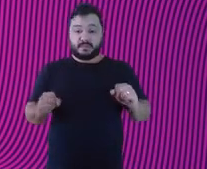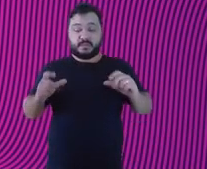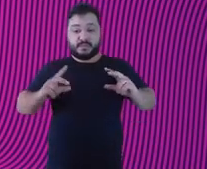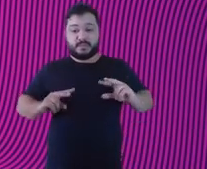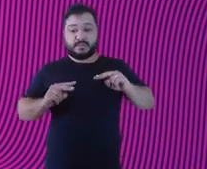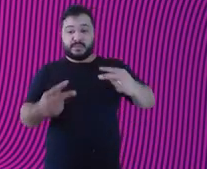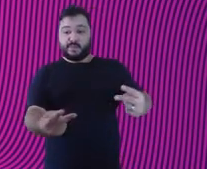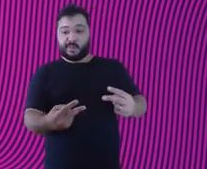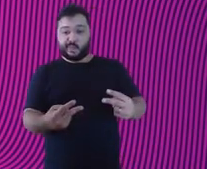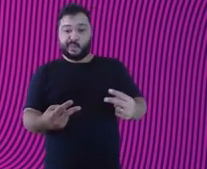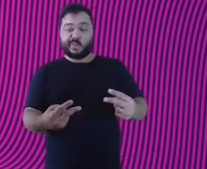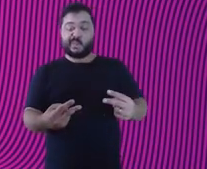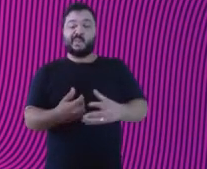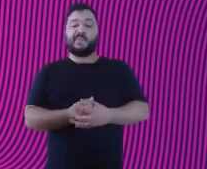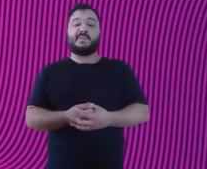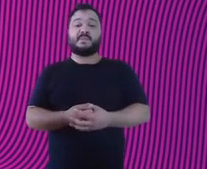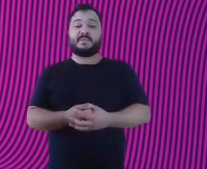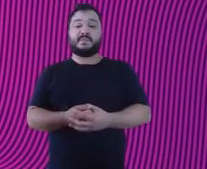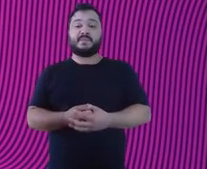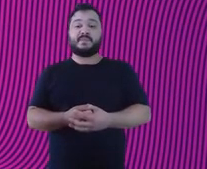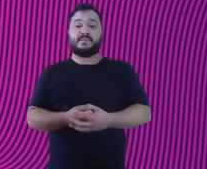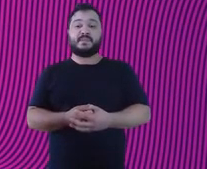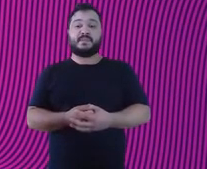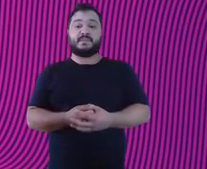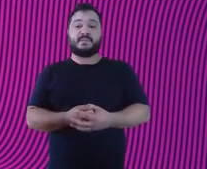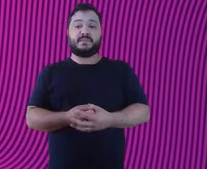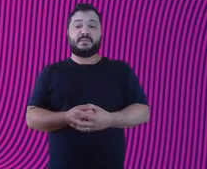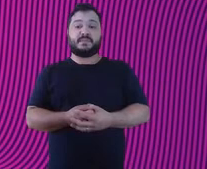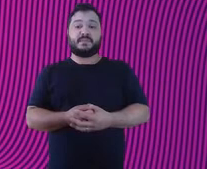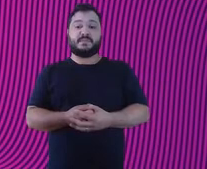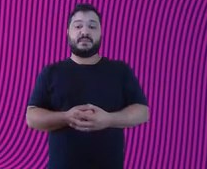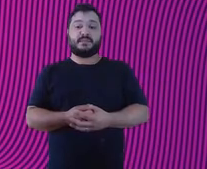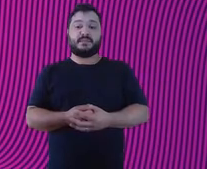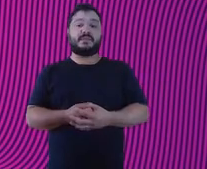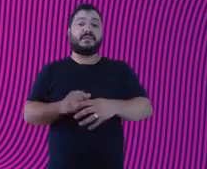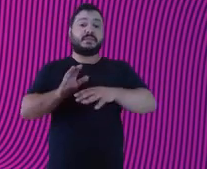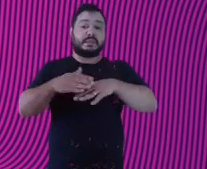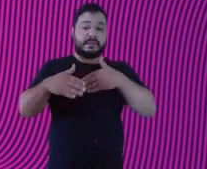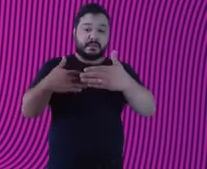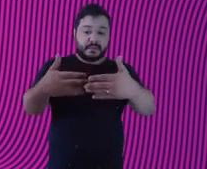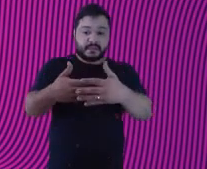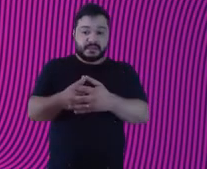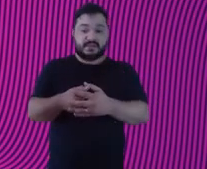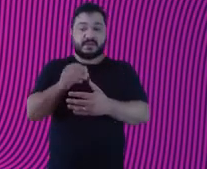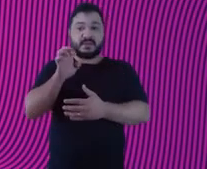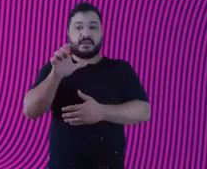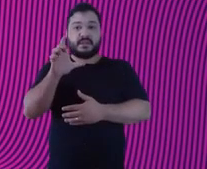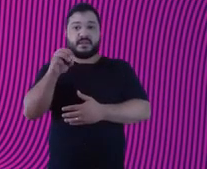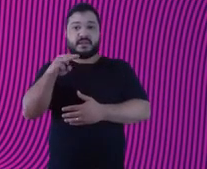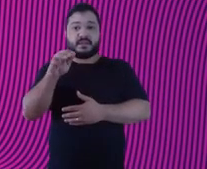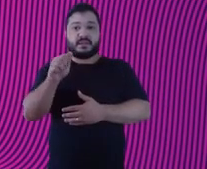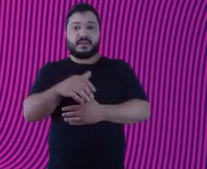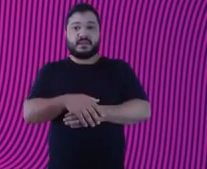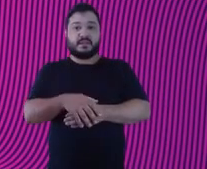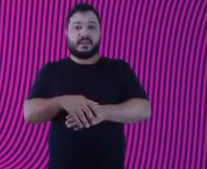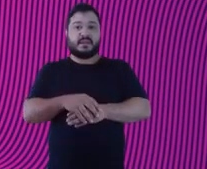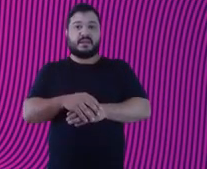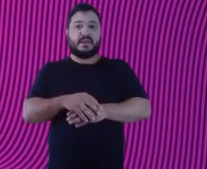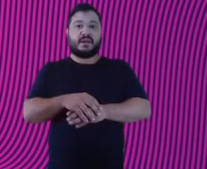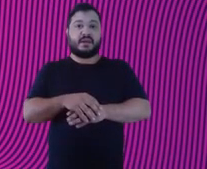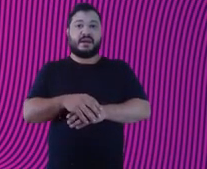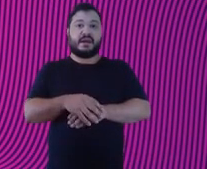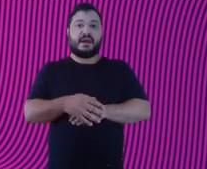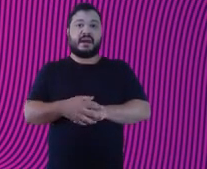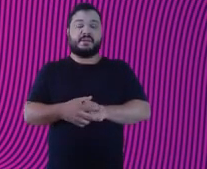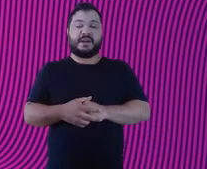transplante autólogo em pacientes com idade mais avançada, em mieloma, a gente também cada vez fica